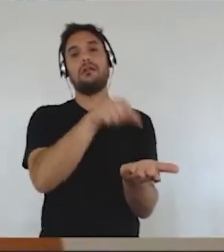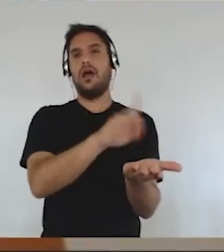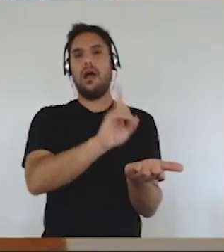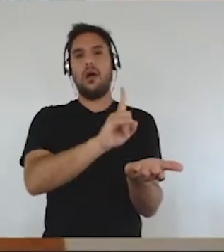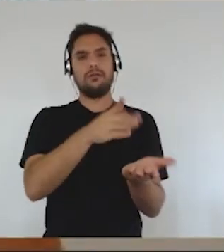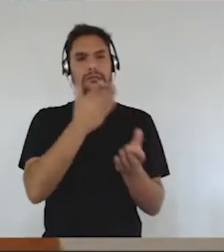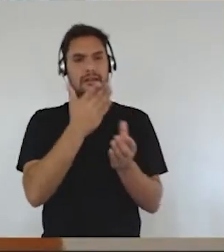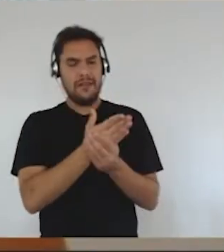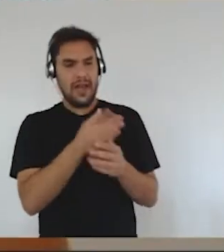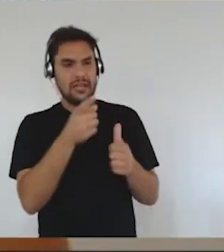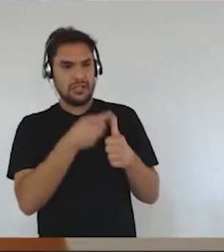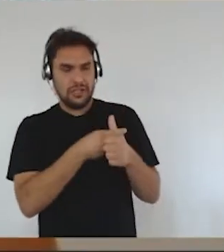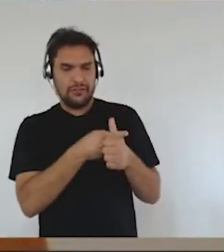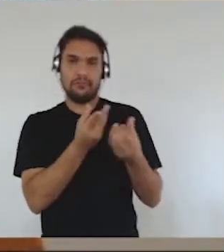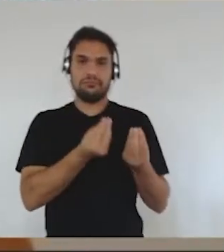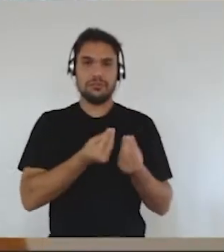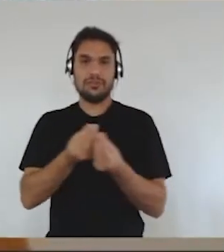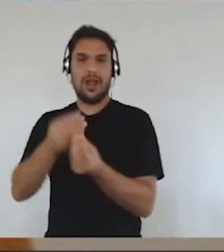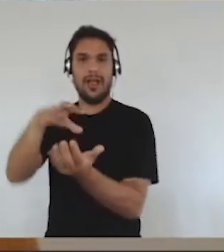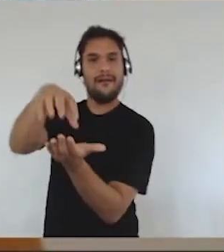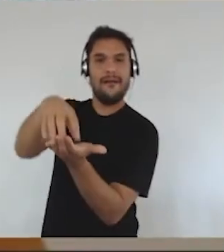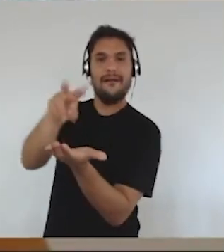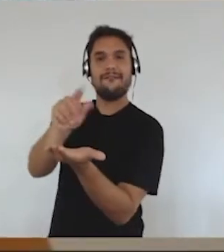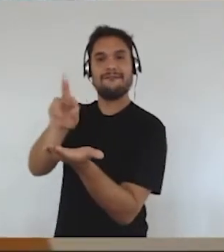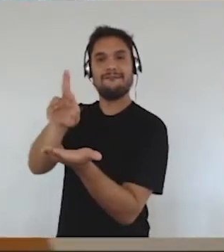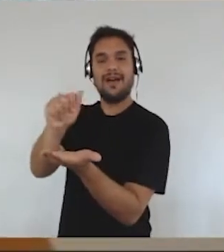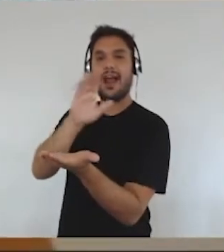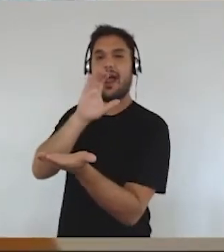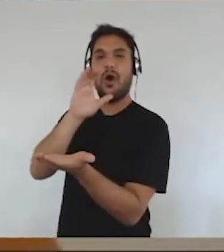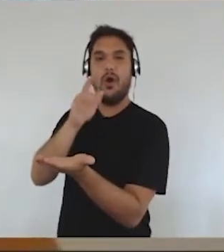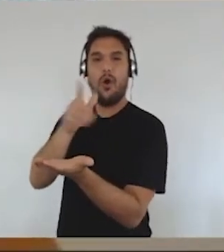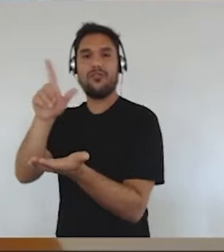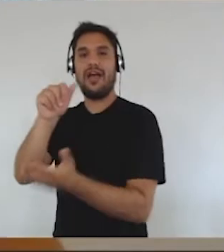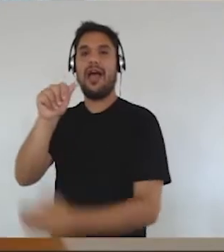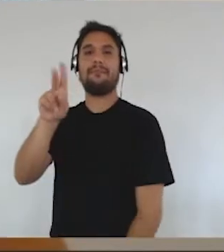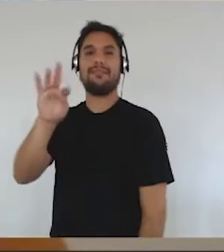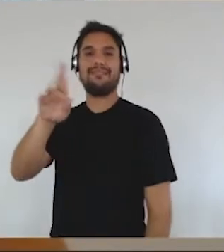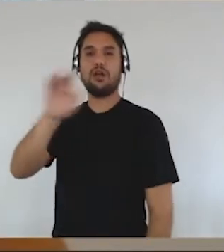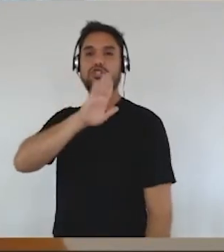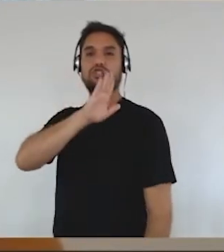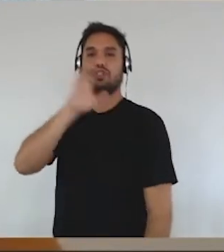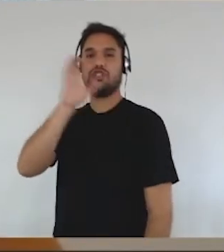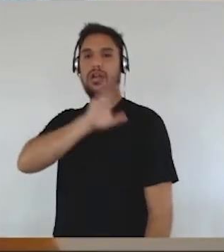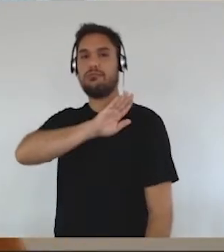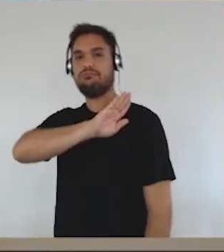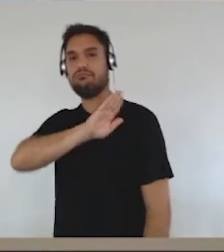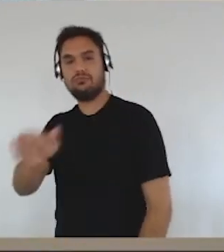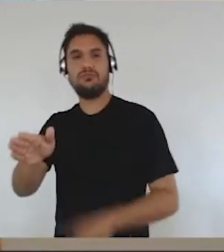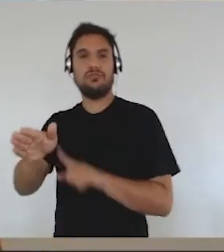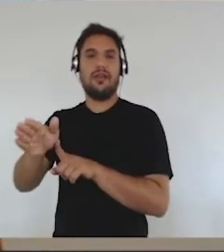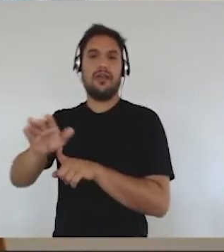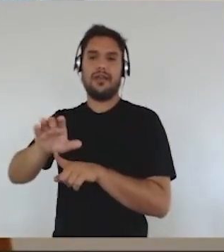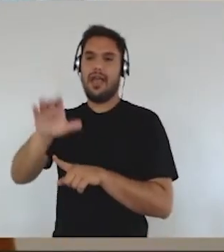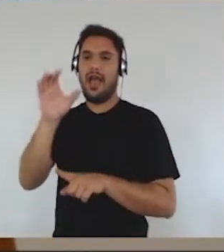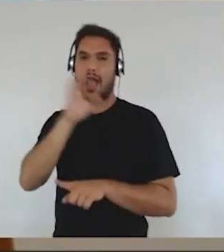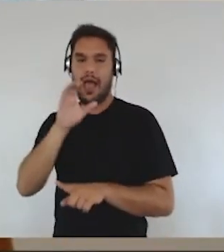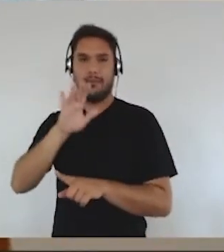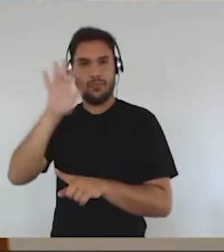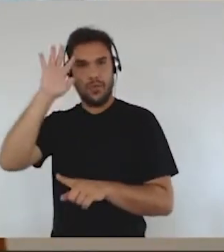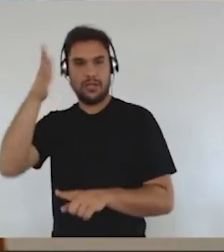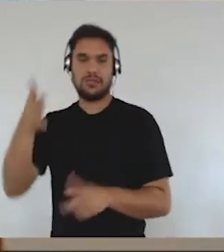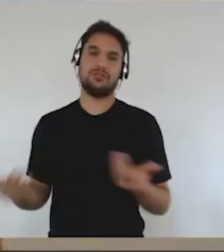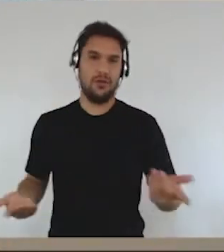tribunal administrativo, esse centro de arbitragem. O que poderia acontecer, né, presidente, em todas as